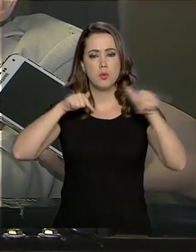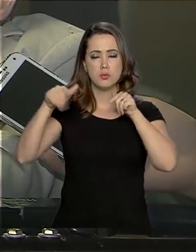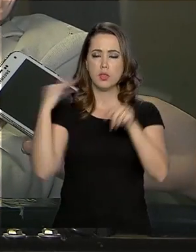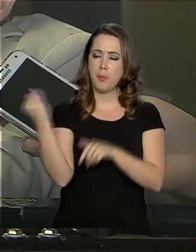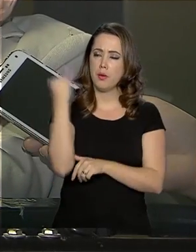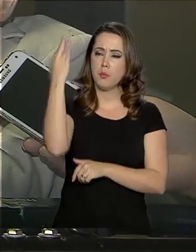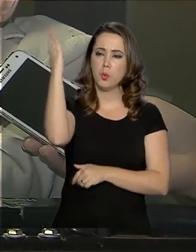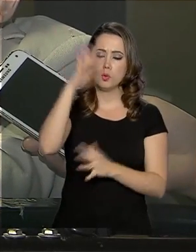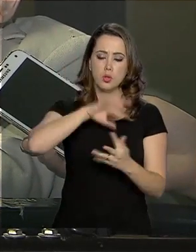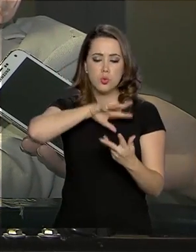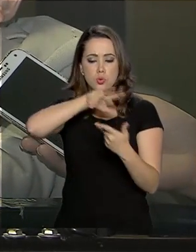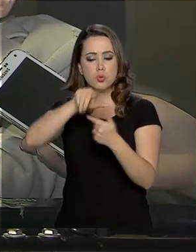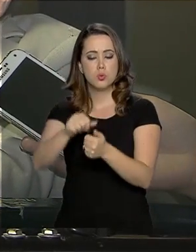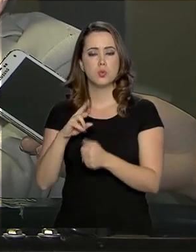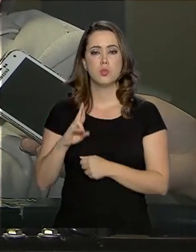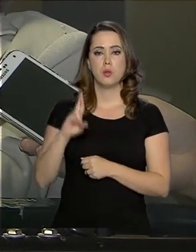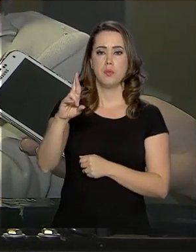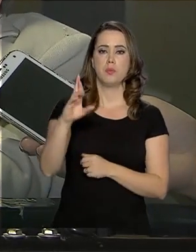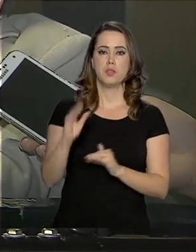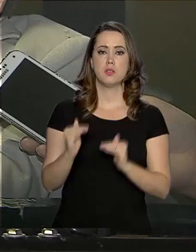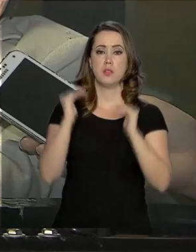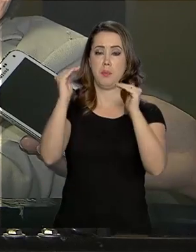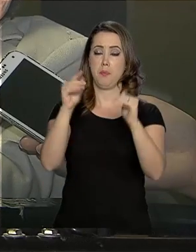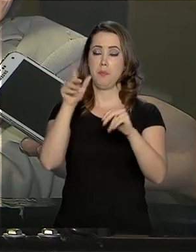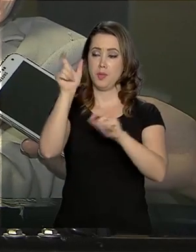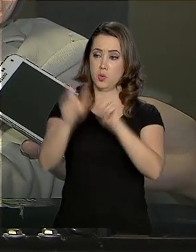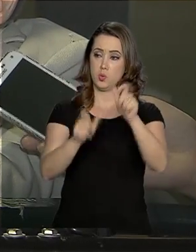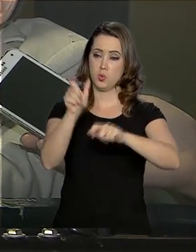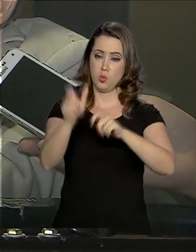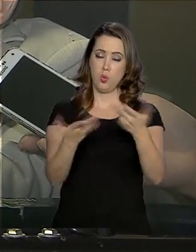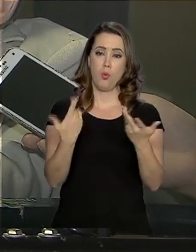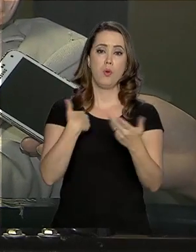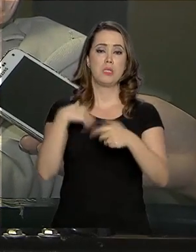E represento, acima de tudo, os pacientes, por ter uma